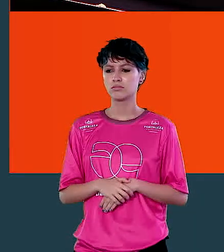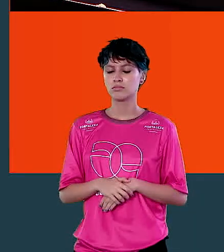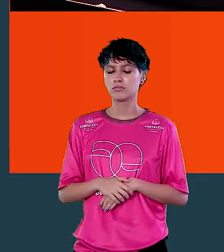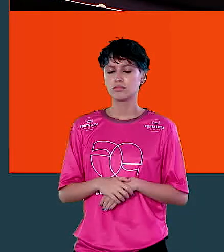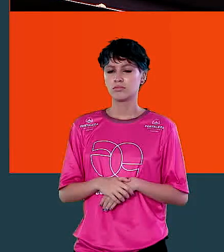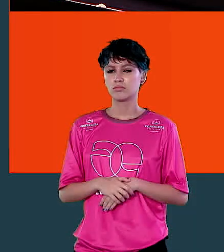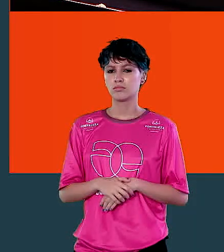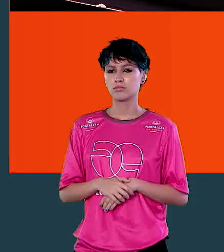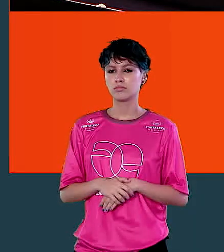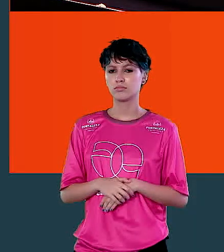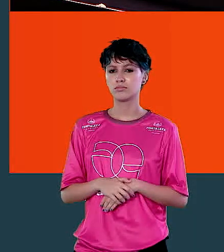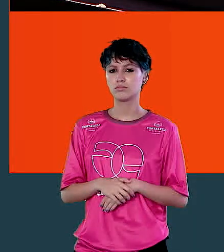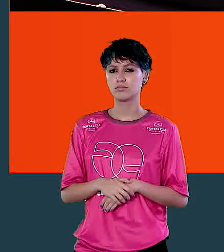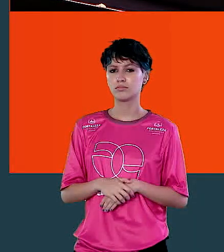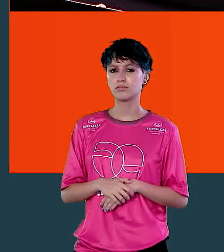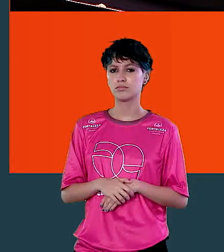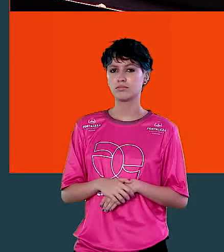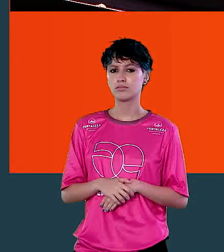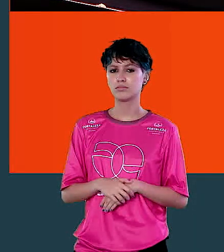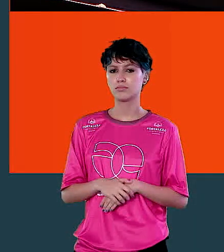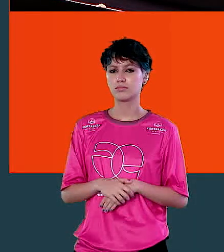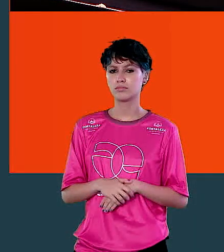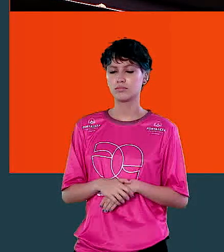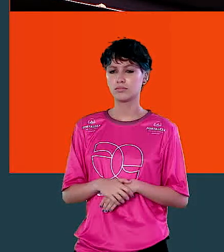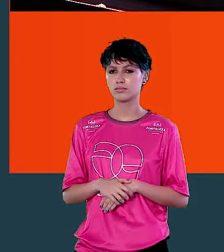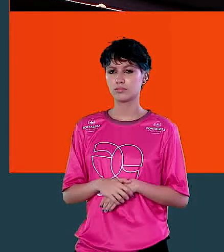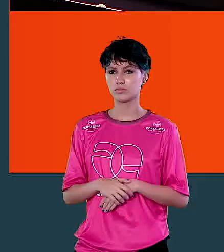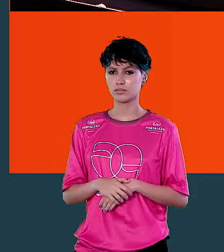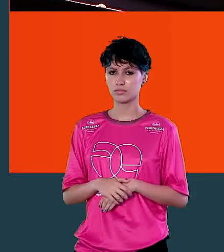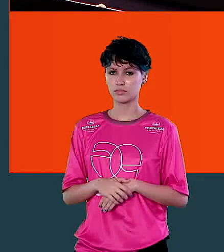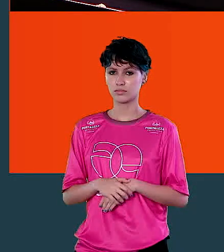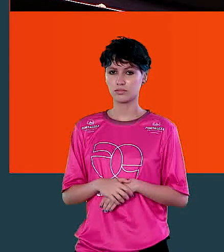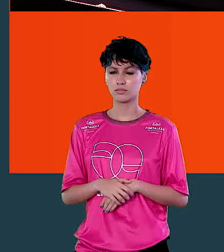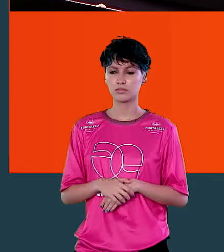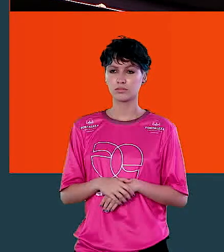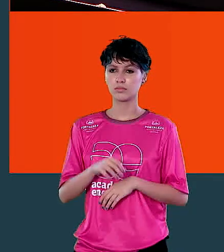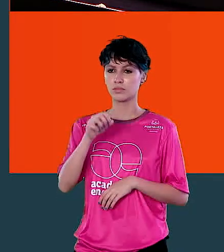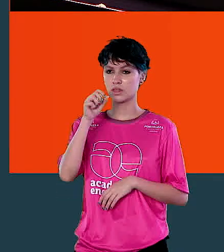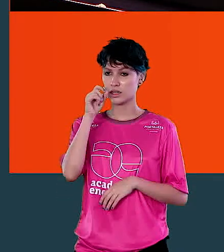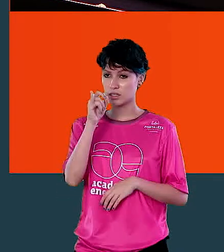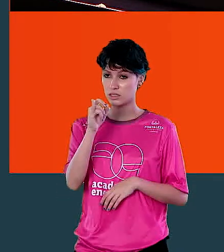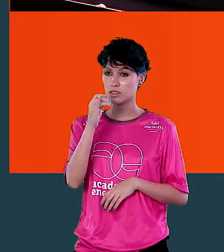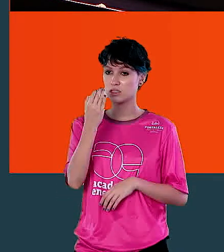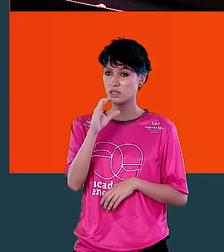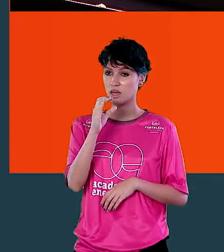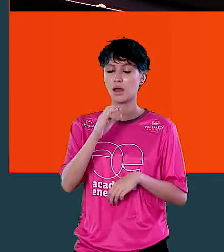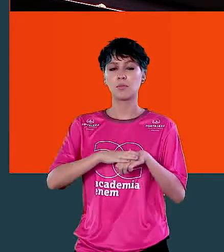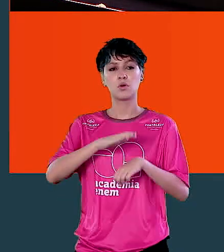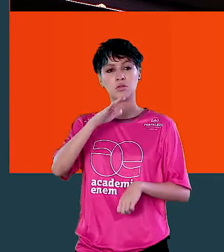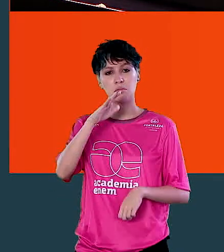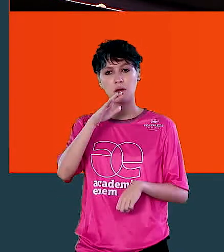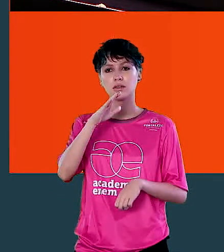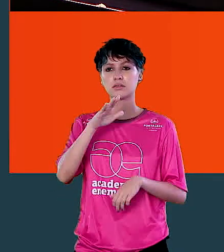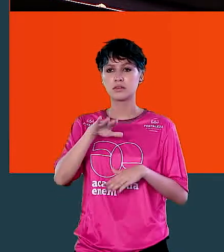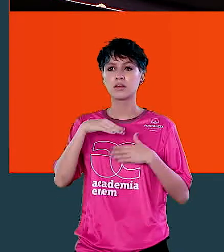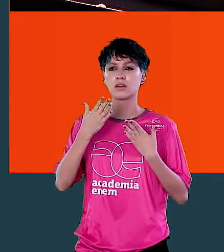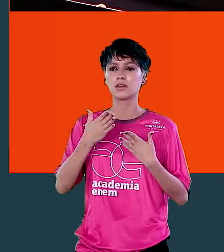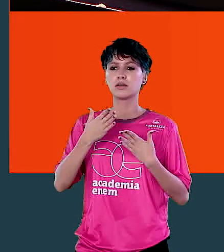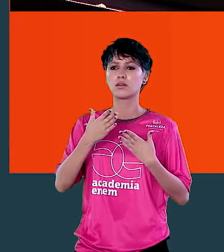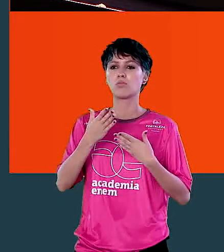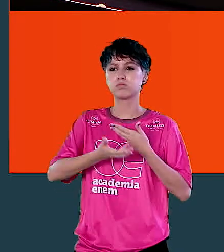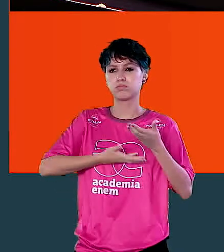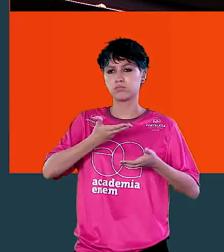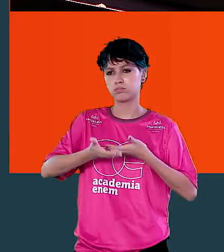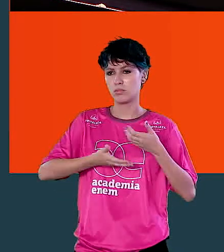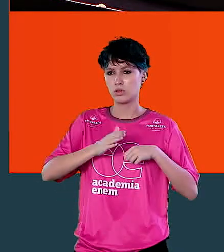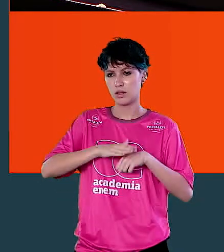butano. 4 carbonos. Então, quando eu aumento o número de carbonos por molécula, eu aumento o ponto de